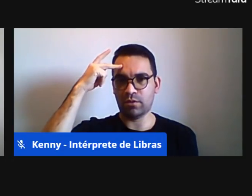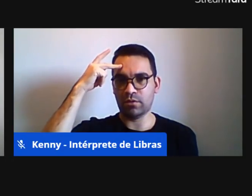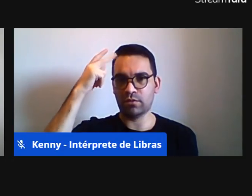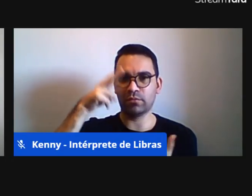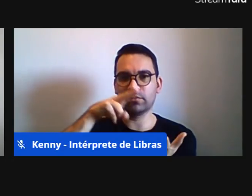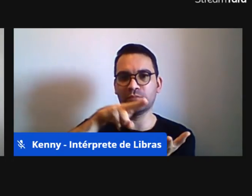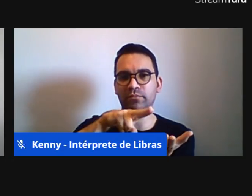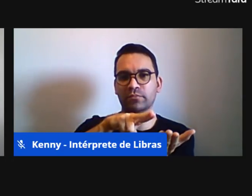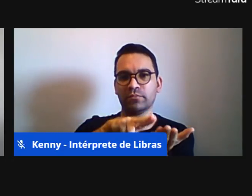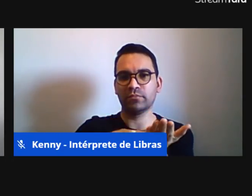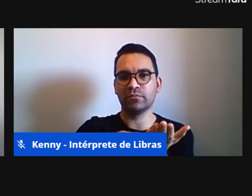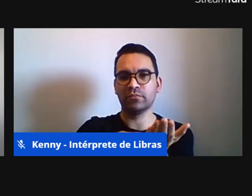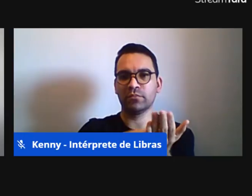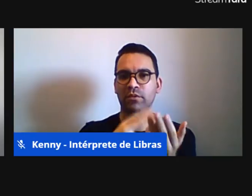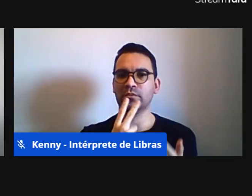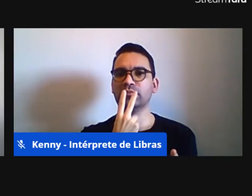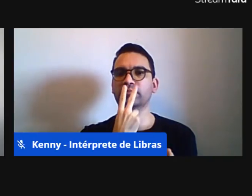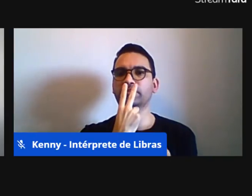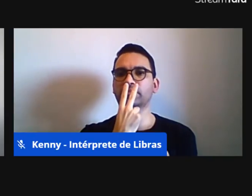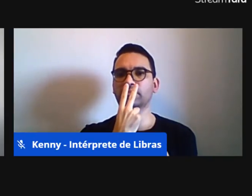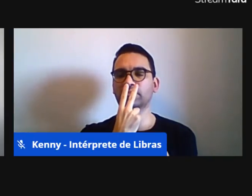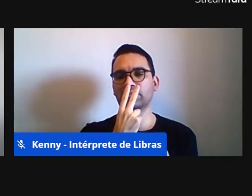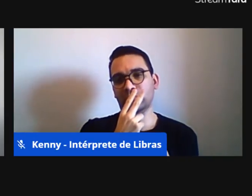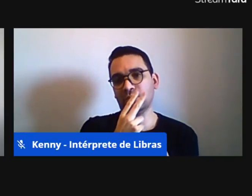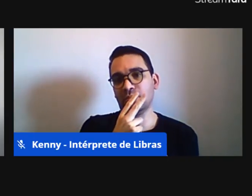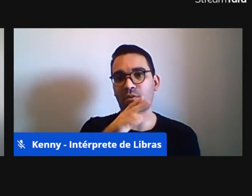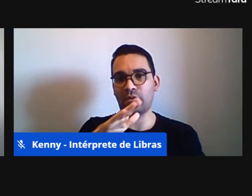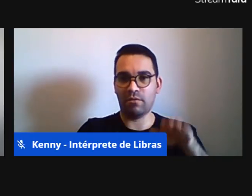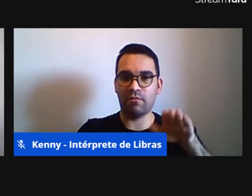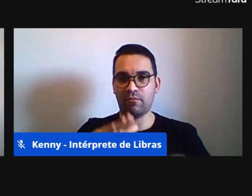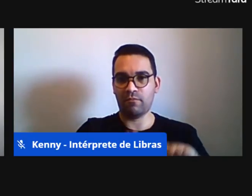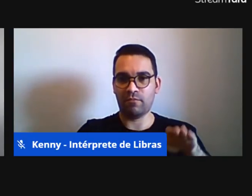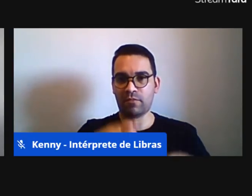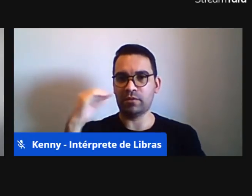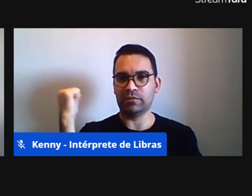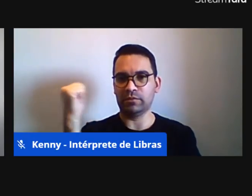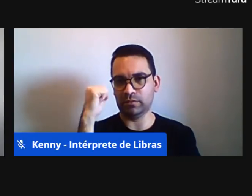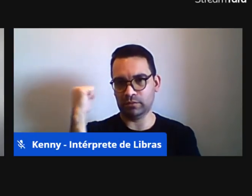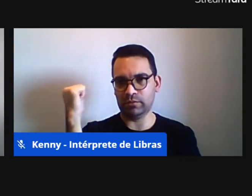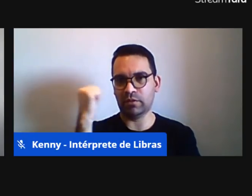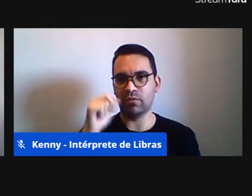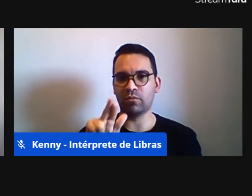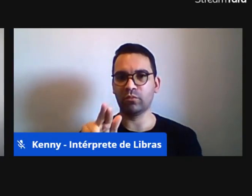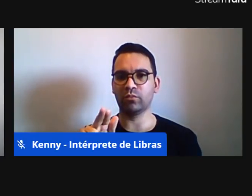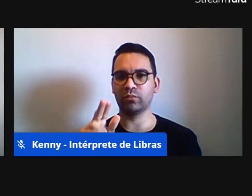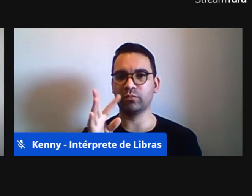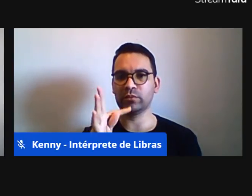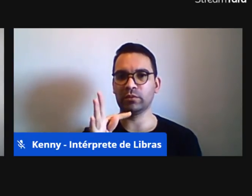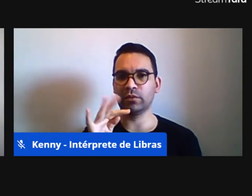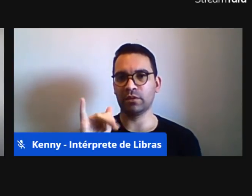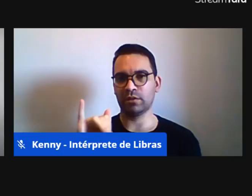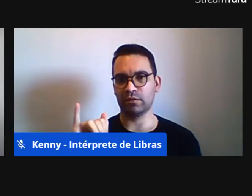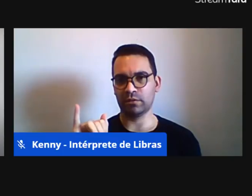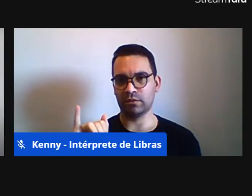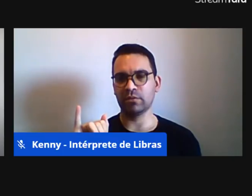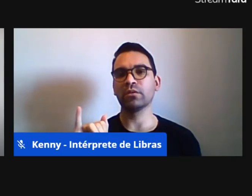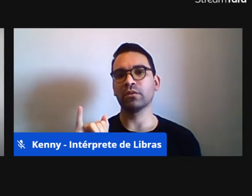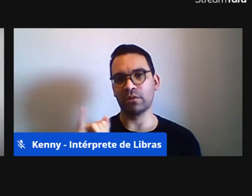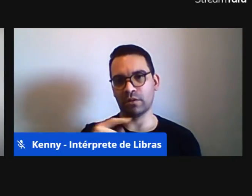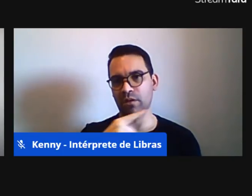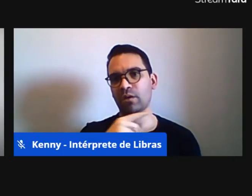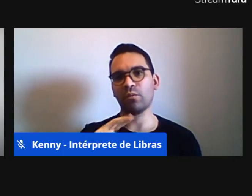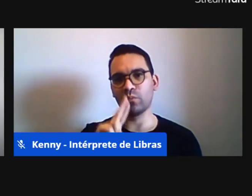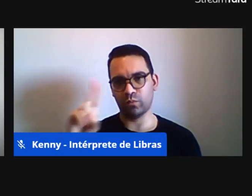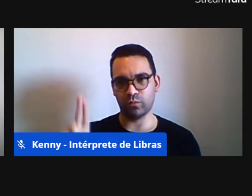são geradas, então elas são necessárias em ambiente hospitalar. No ambiente escolar, mais uma vez, não tem necessidade nenhuma, porque vocês não vão entrar em contato